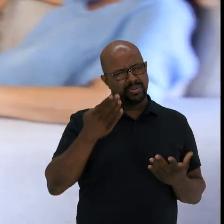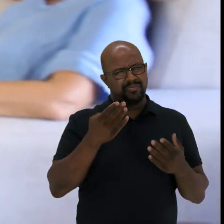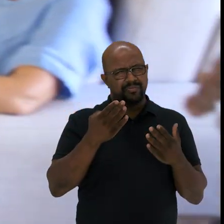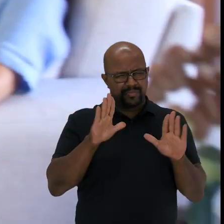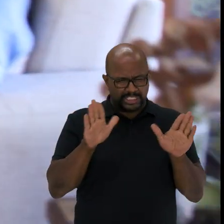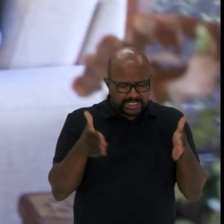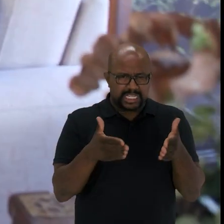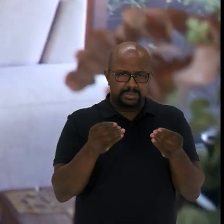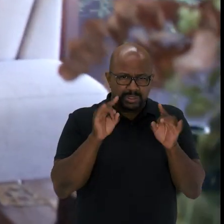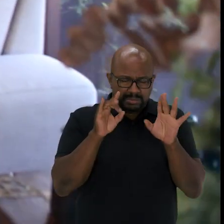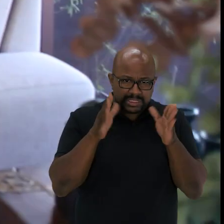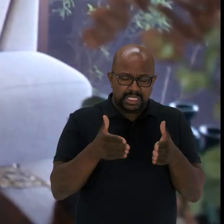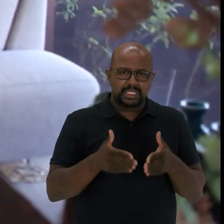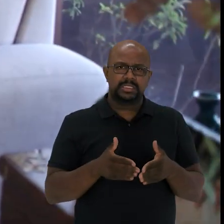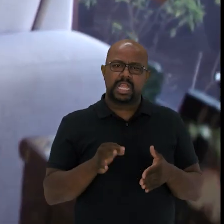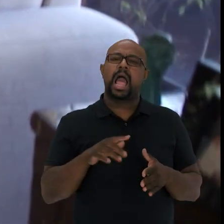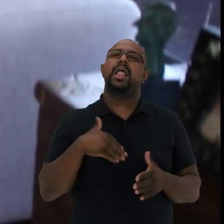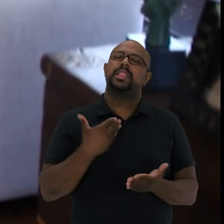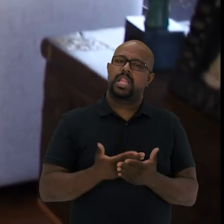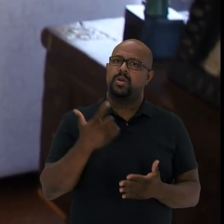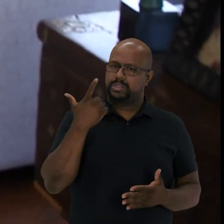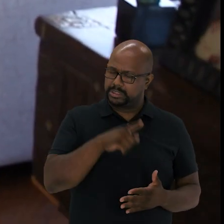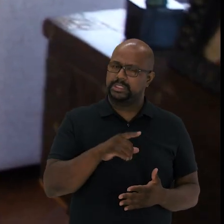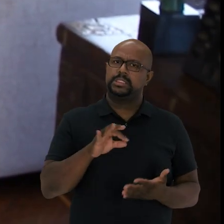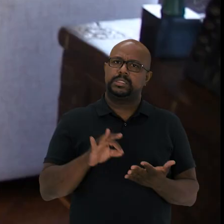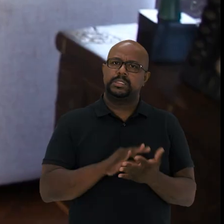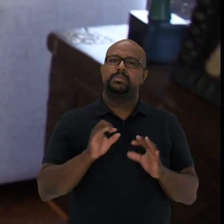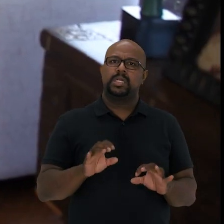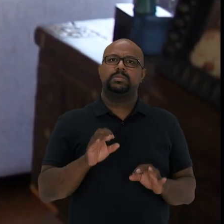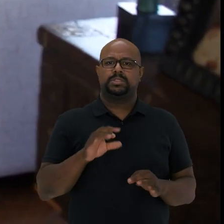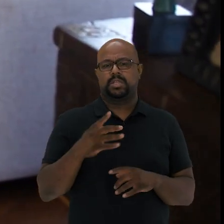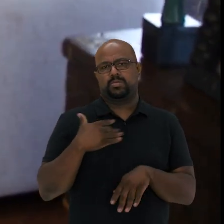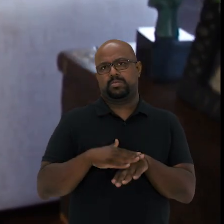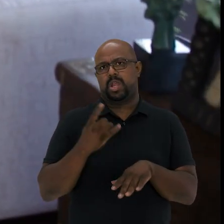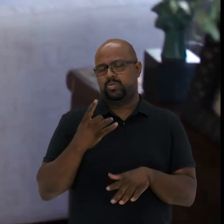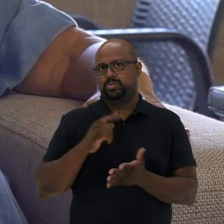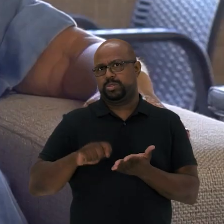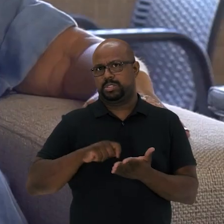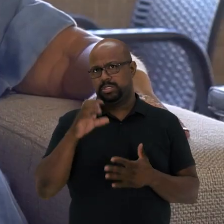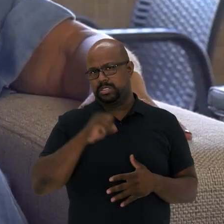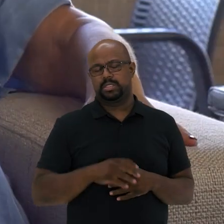fechada, né? Muito especializada. E o Walter conseguiu uma inserção, mesmo sendo um autodidata.